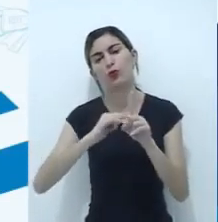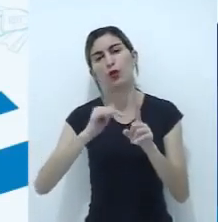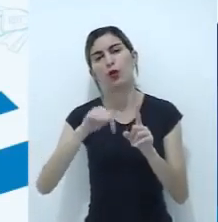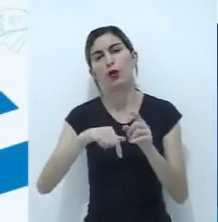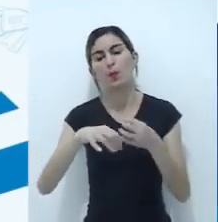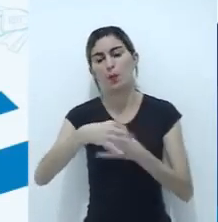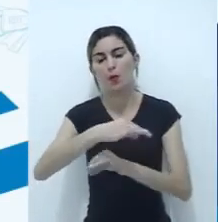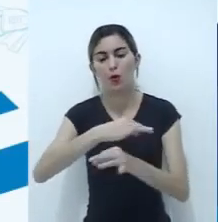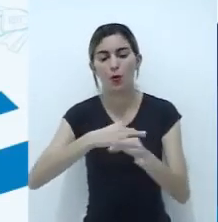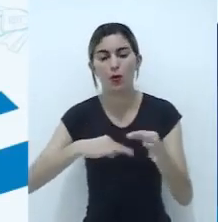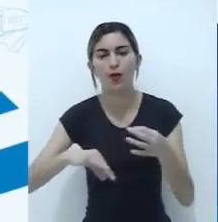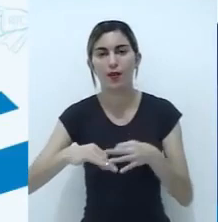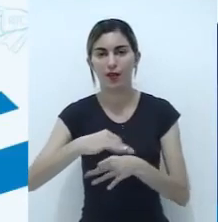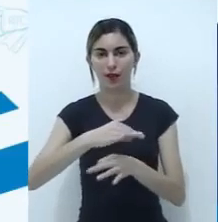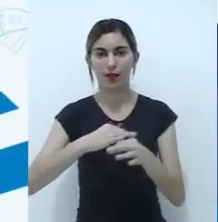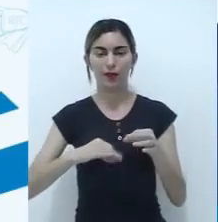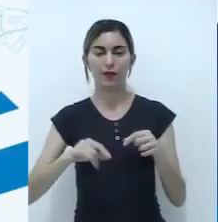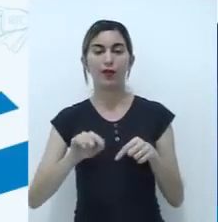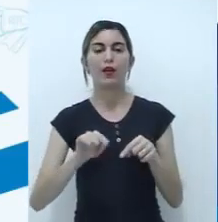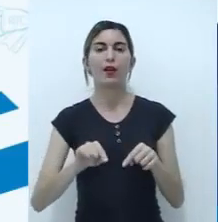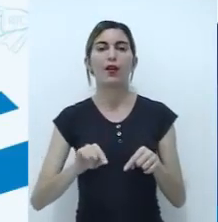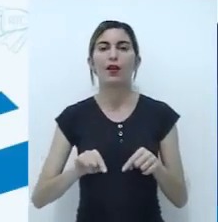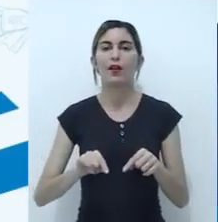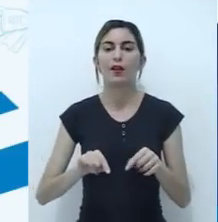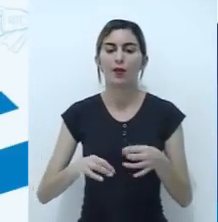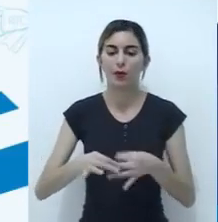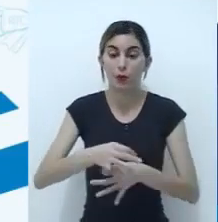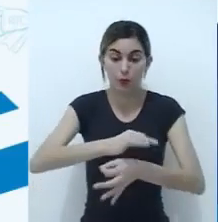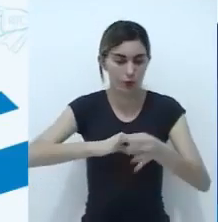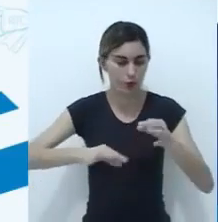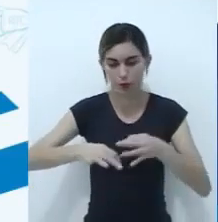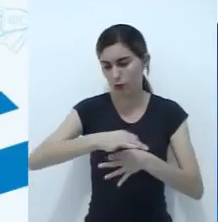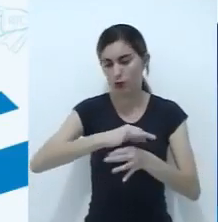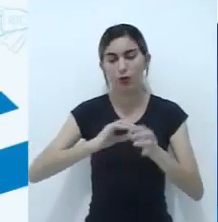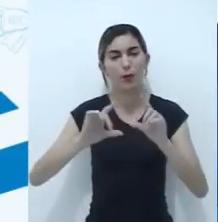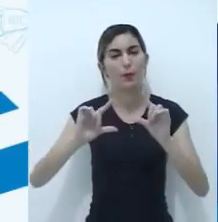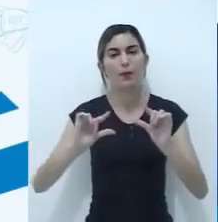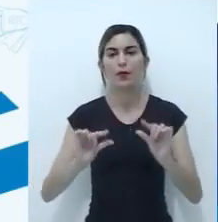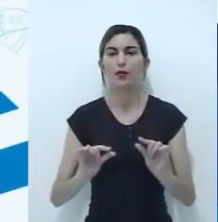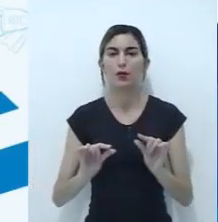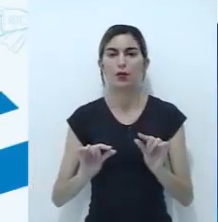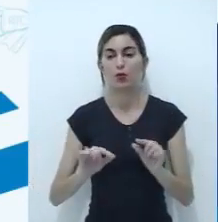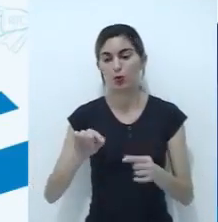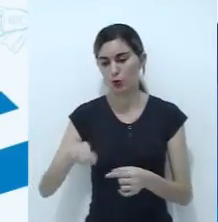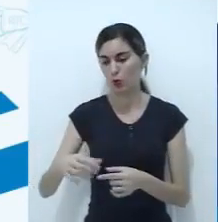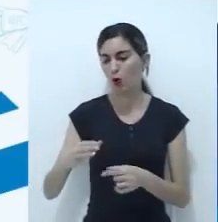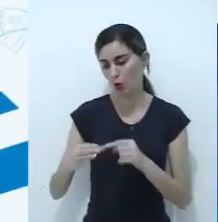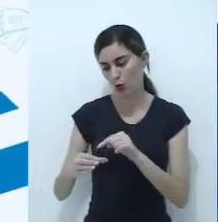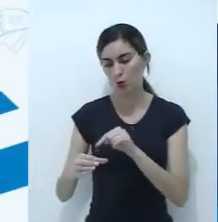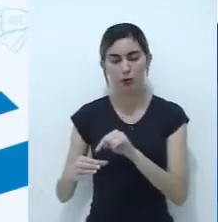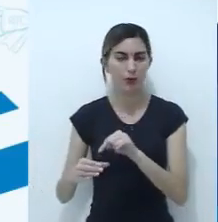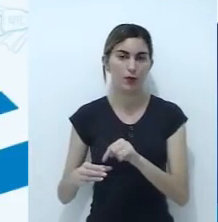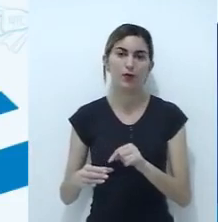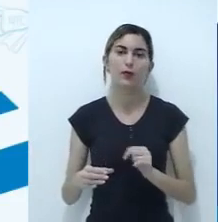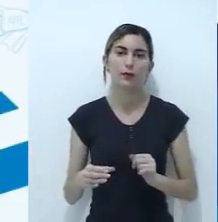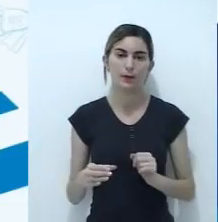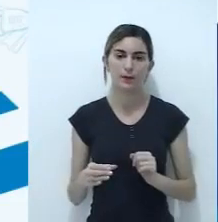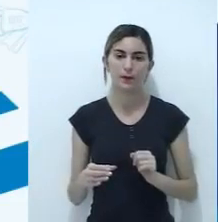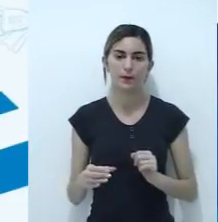o quê? Que as moléculas elas estão numa agitação menor. Nesse copo aqui,